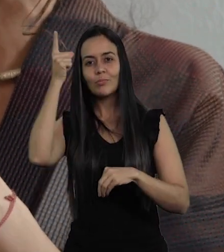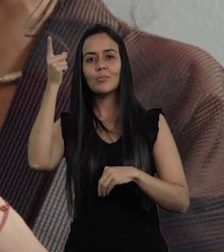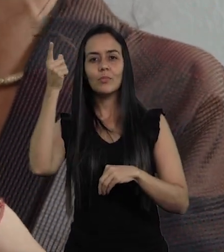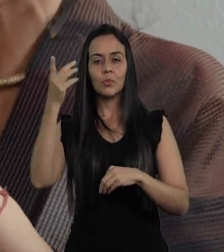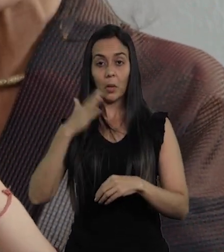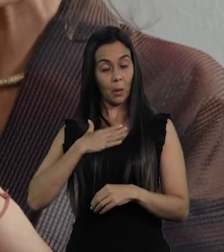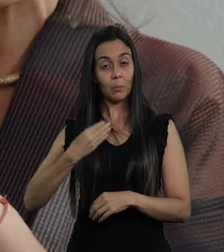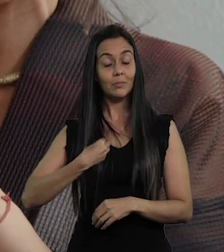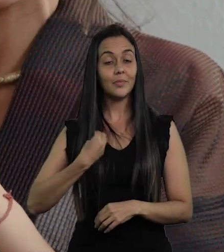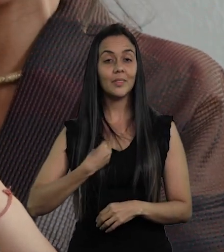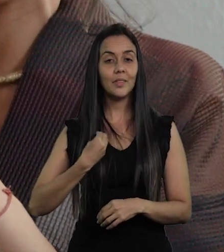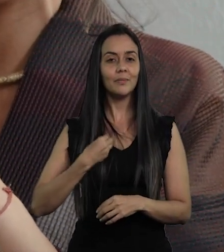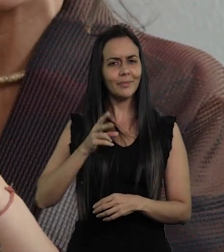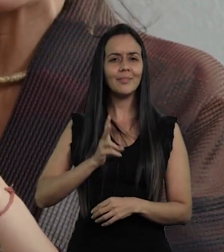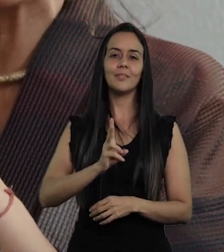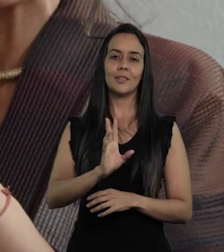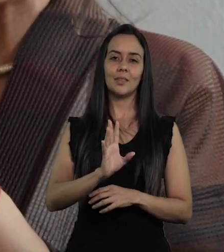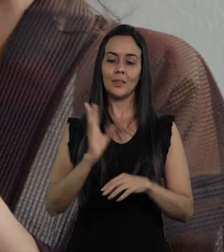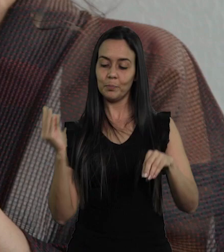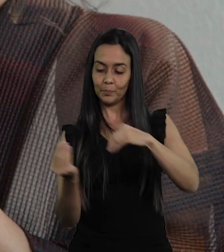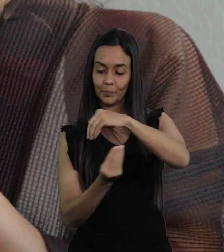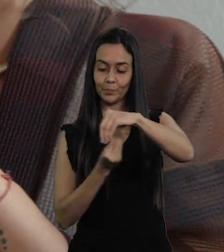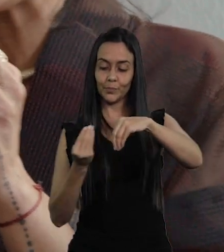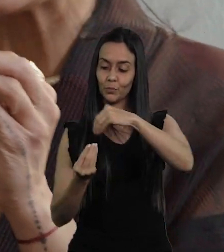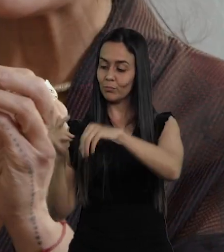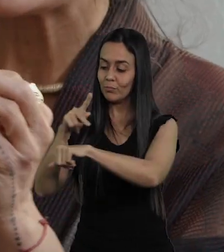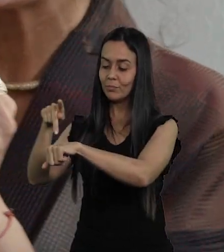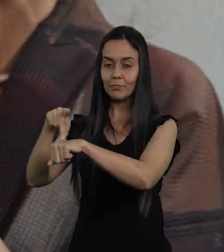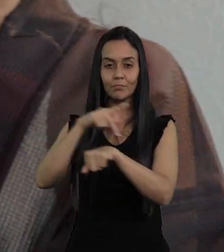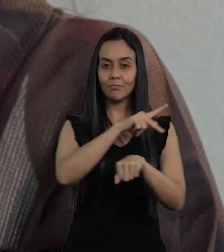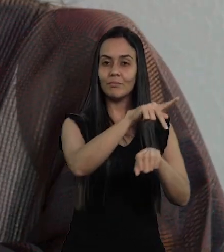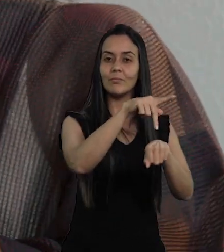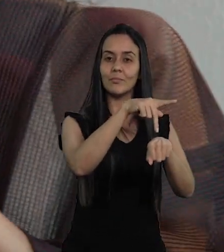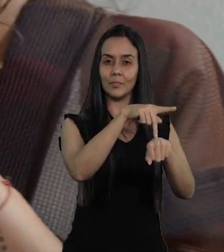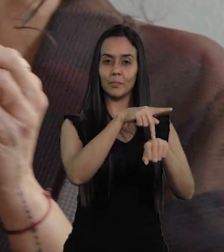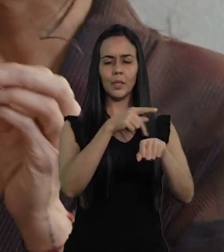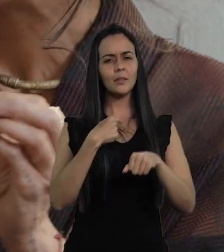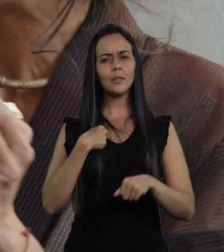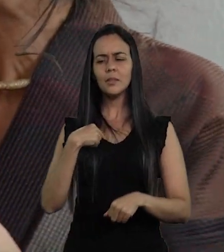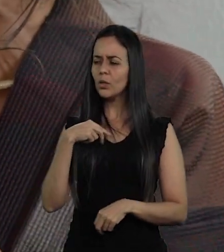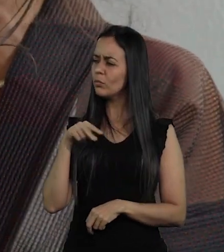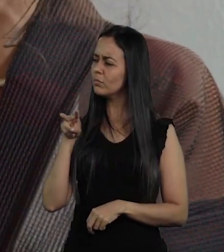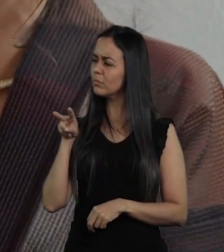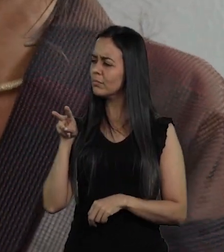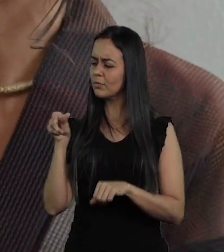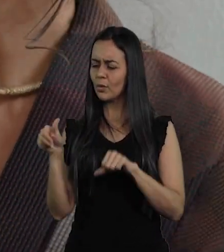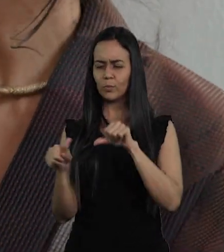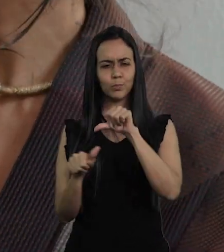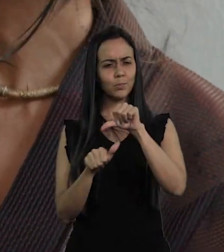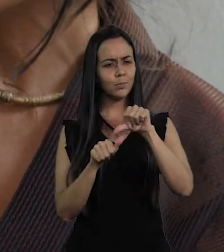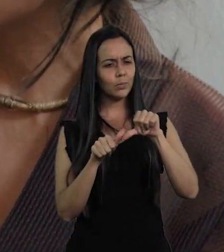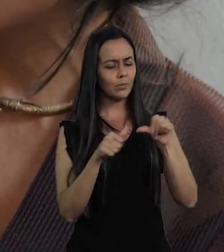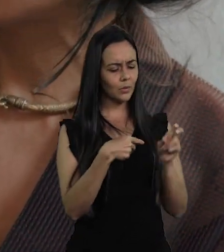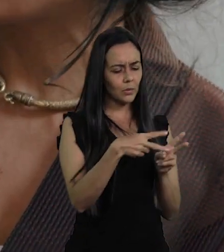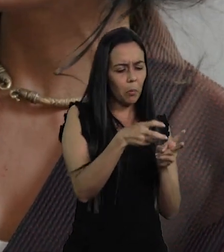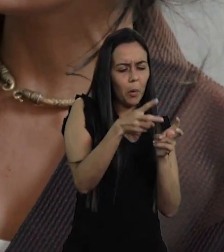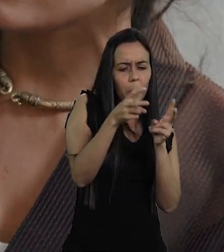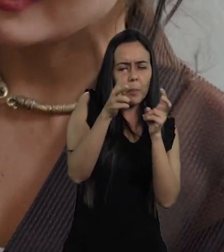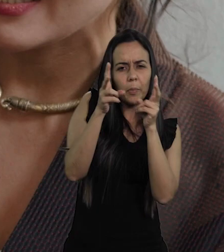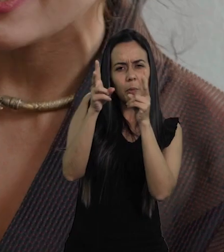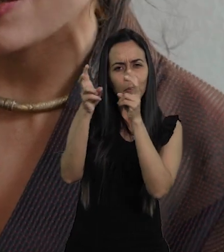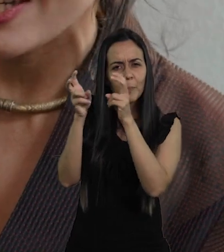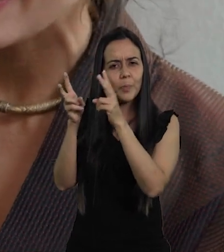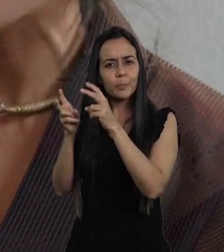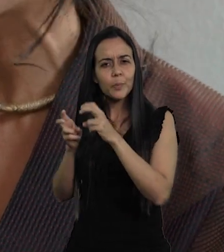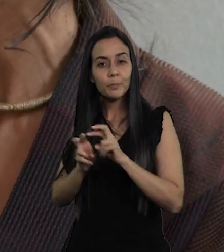né? E eu sempre me situei muito bem nesse lugar de trânsito, né? Acho que é por isso que eu me conecto